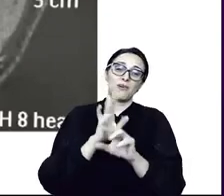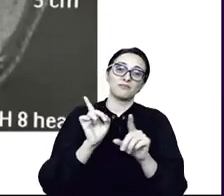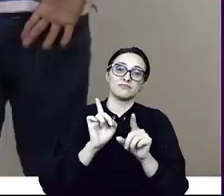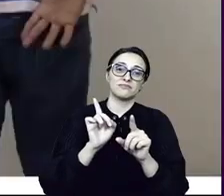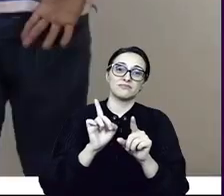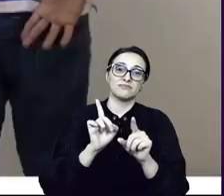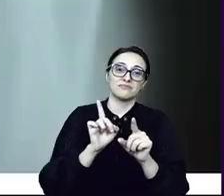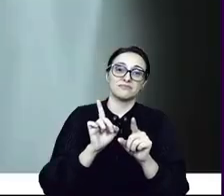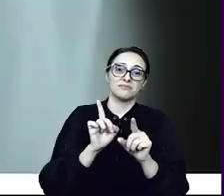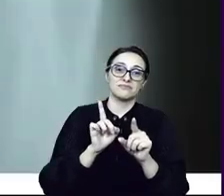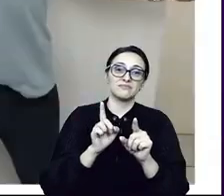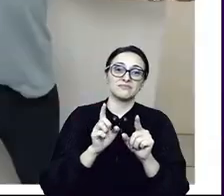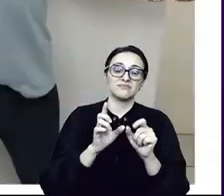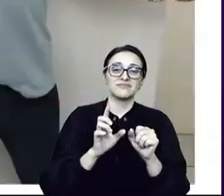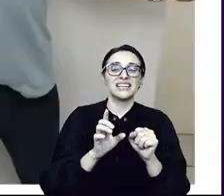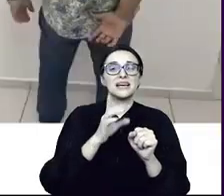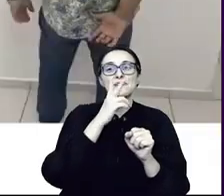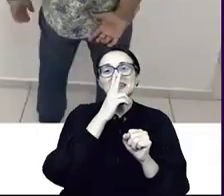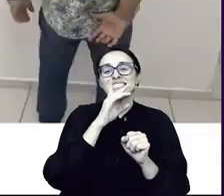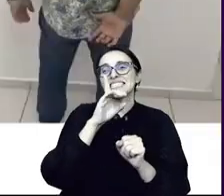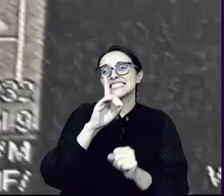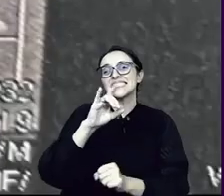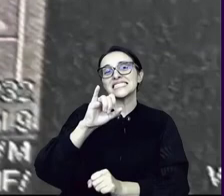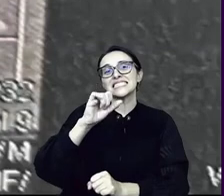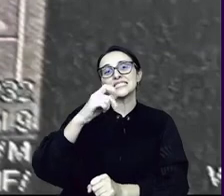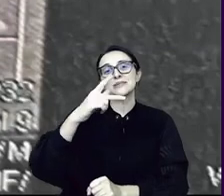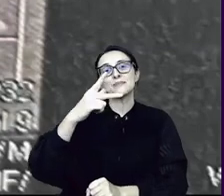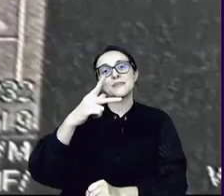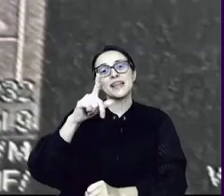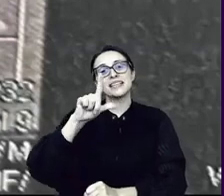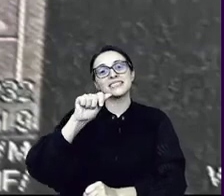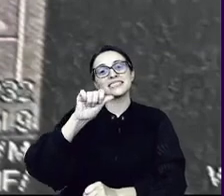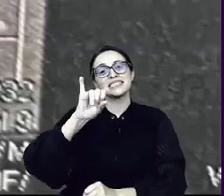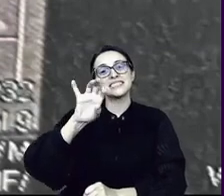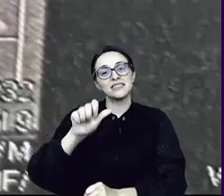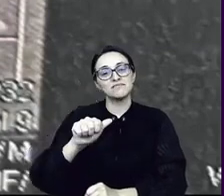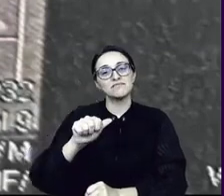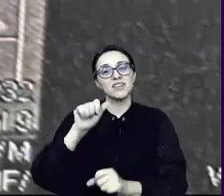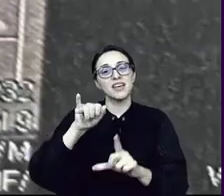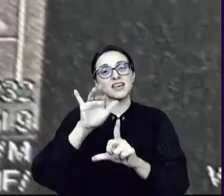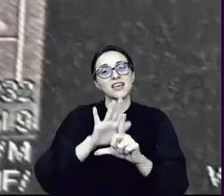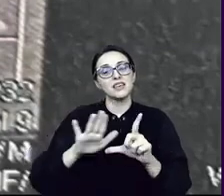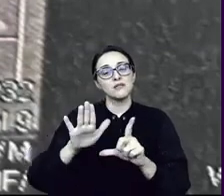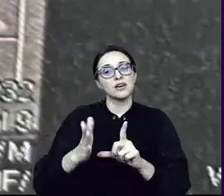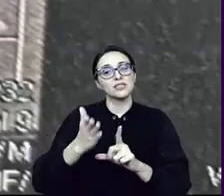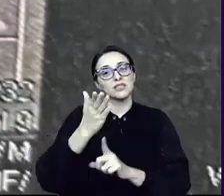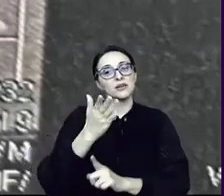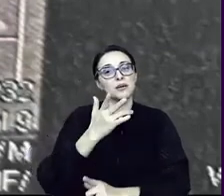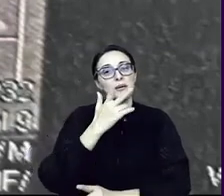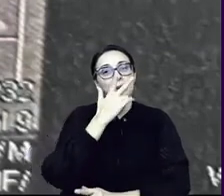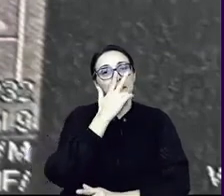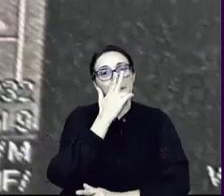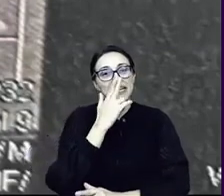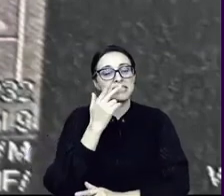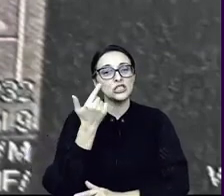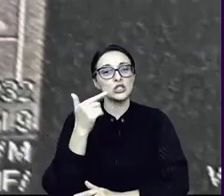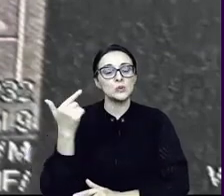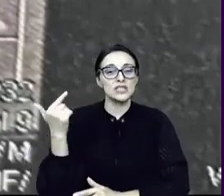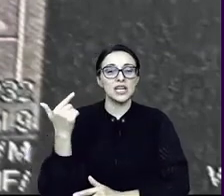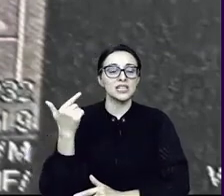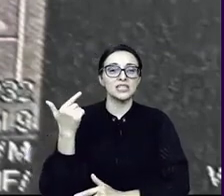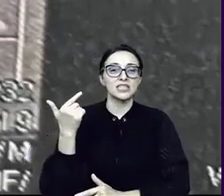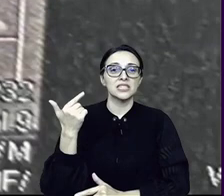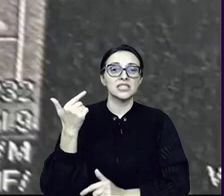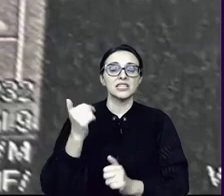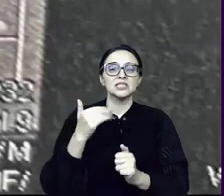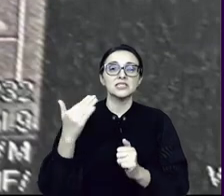de displásica, né? Aqui, olhando na imagem de tomografia, ela parece que praticamente não tem um vault na região